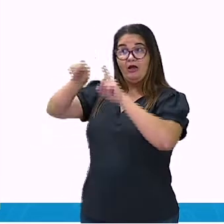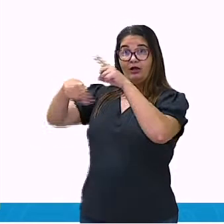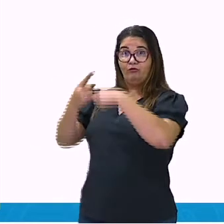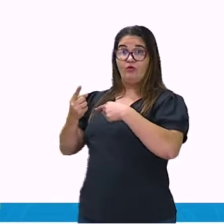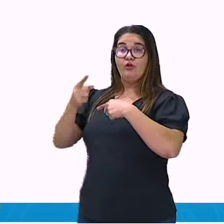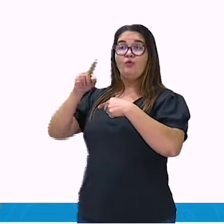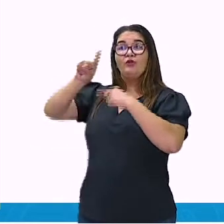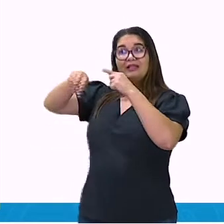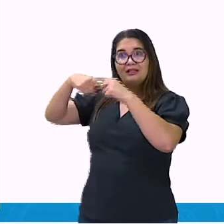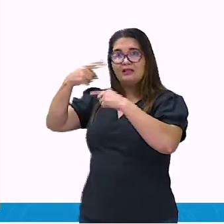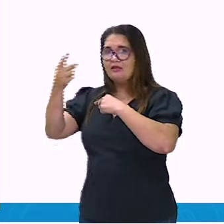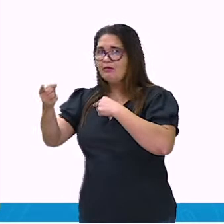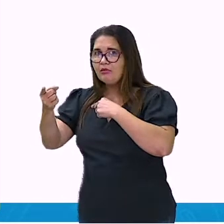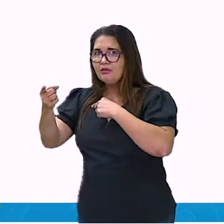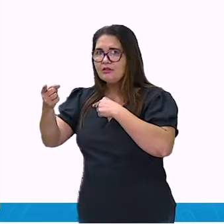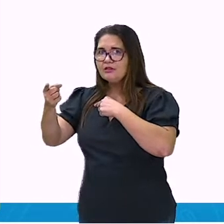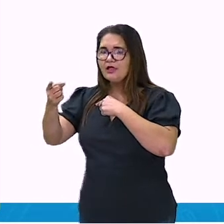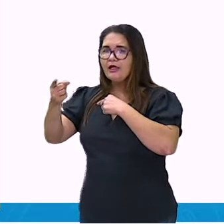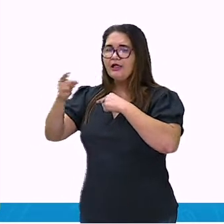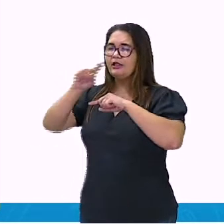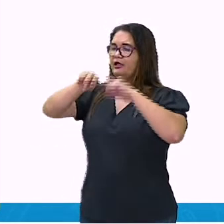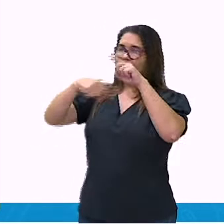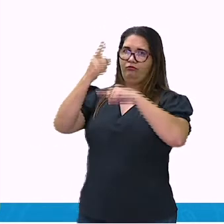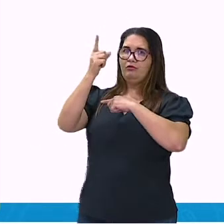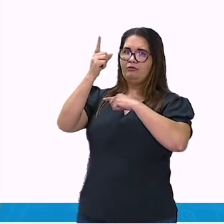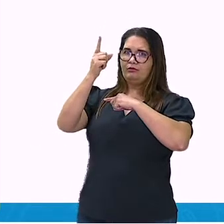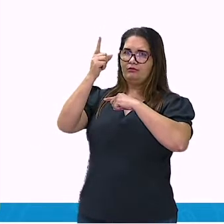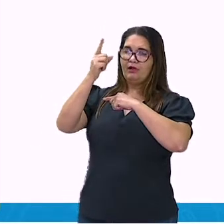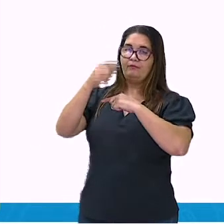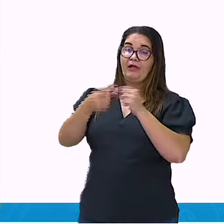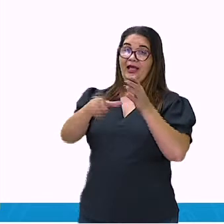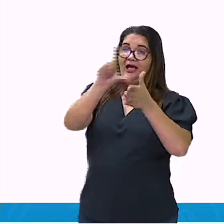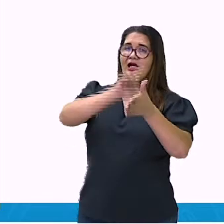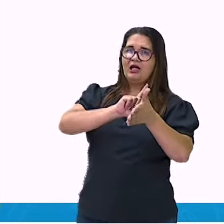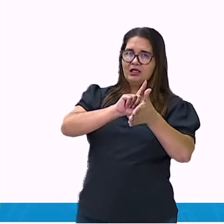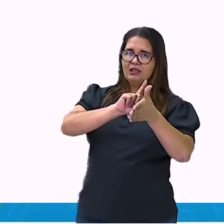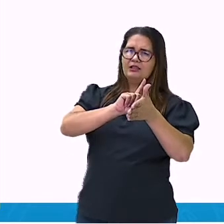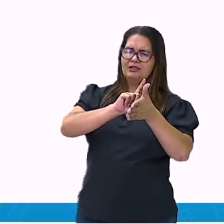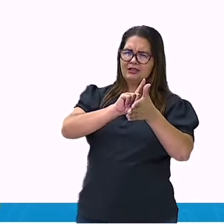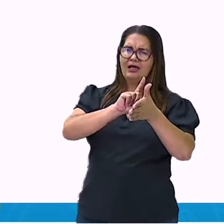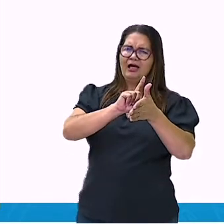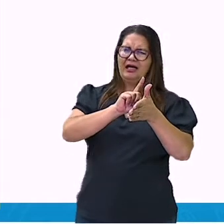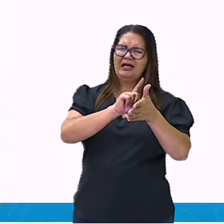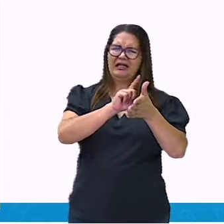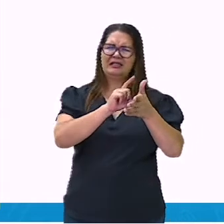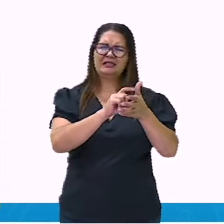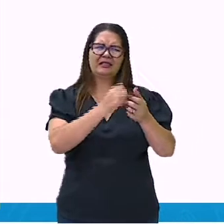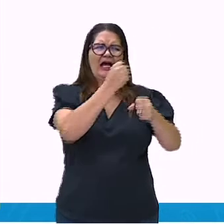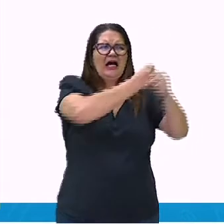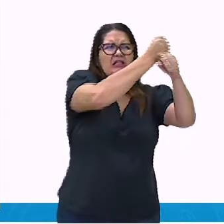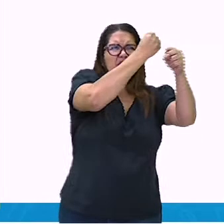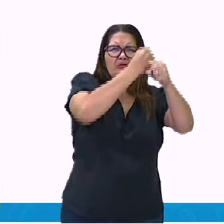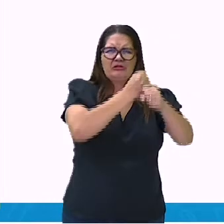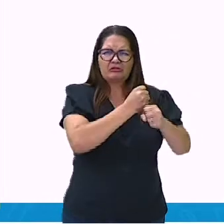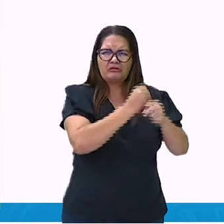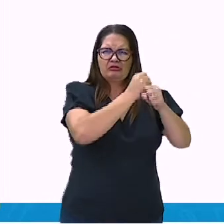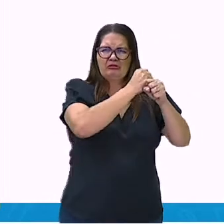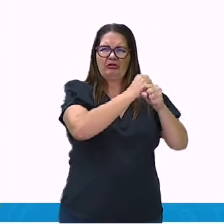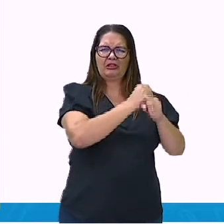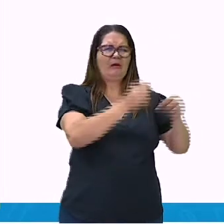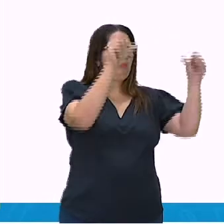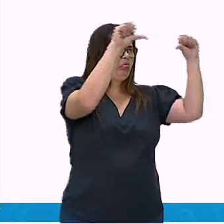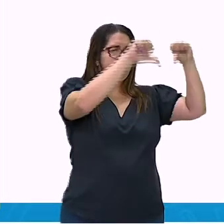Os escravizados habitavam as senzalas e a construção bastante precária. Não tinha conforto, não tinha cama, não tinha